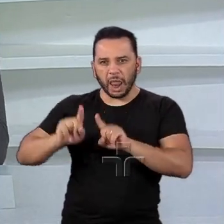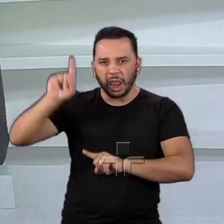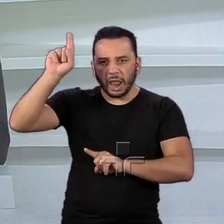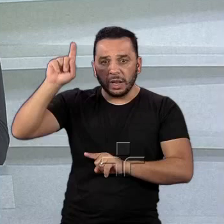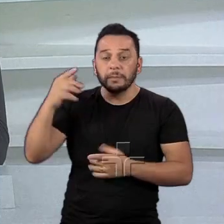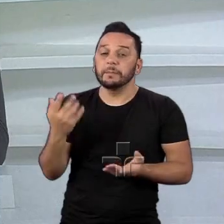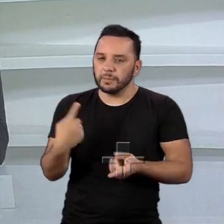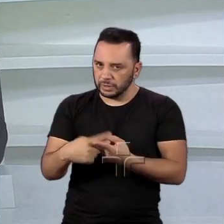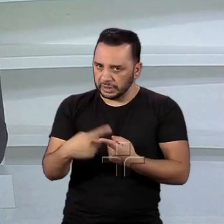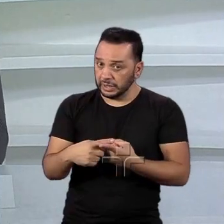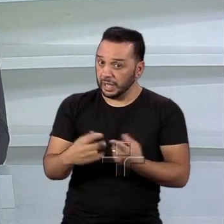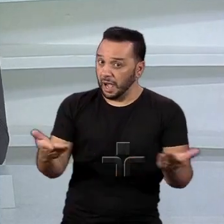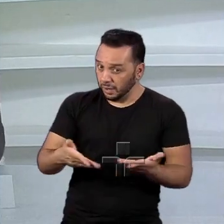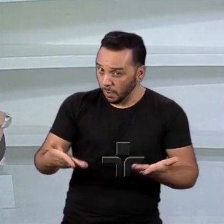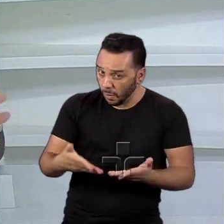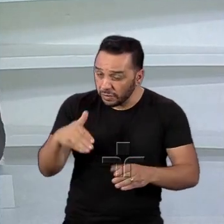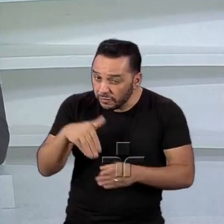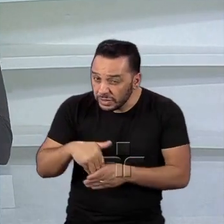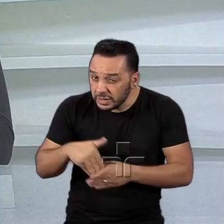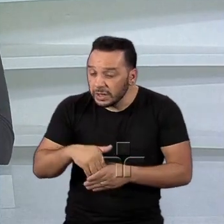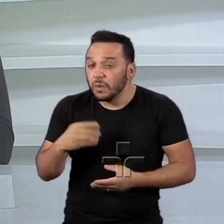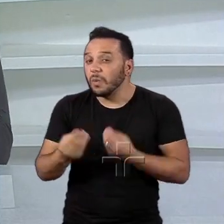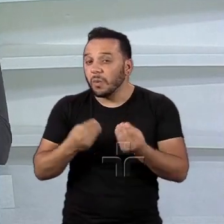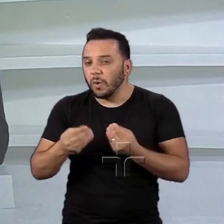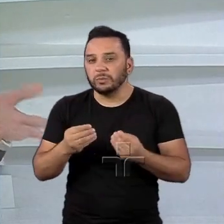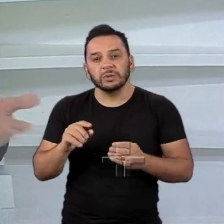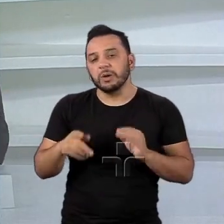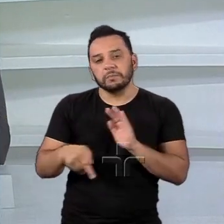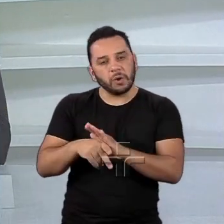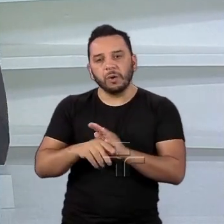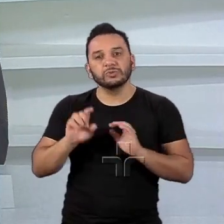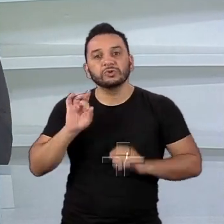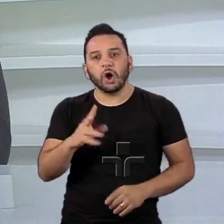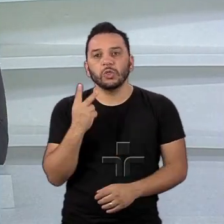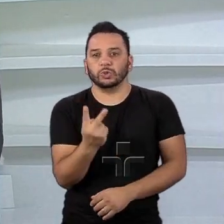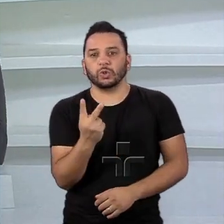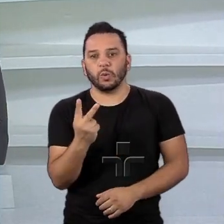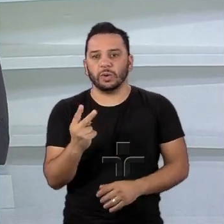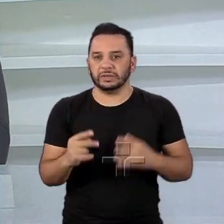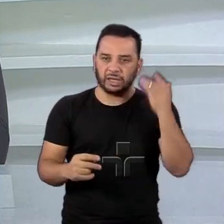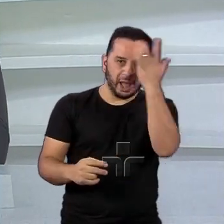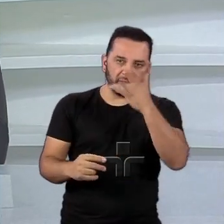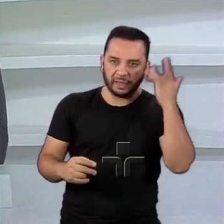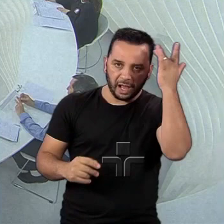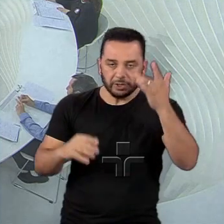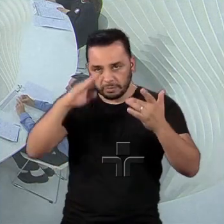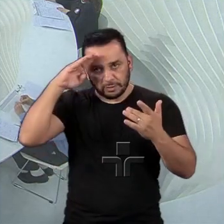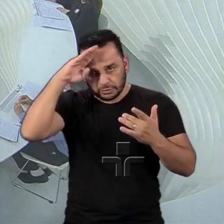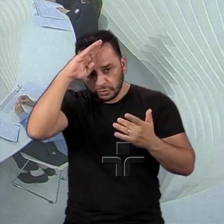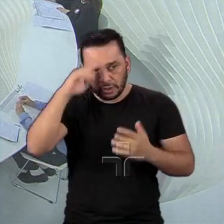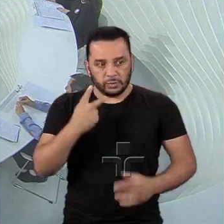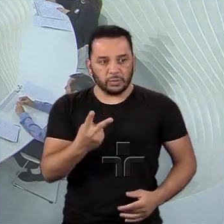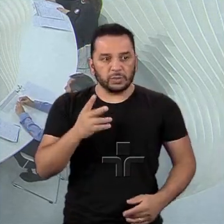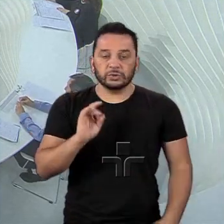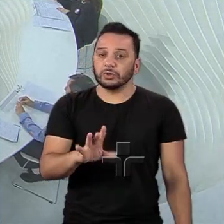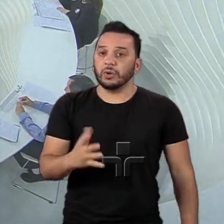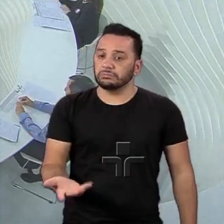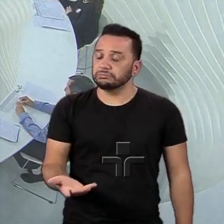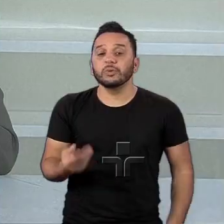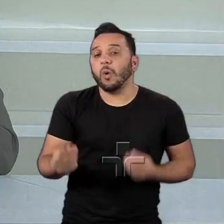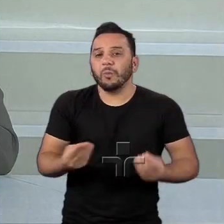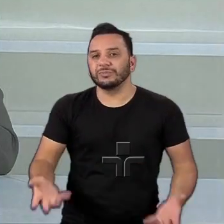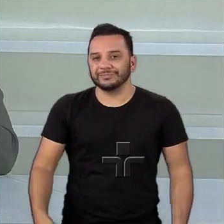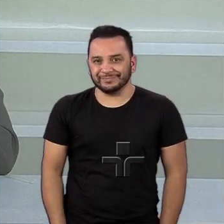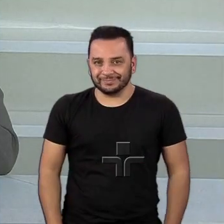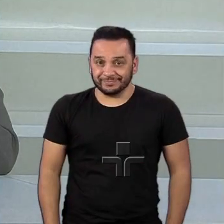termine numa eleição totalmente polarizada, com todas as outras alternativas fora do jogo? Olha, Clarice, essa